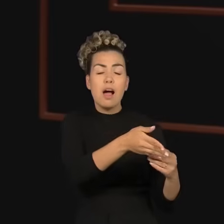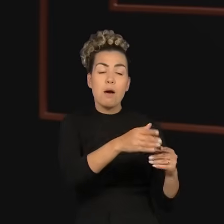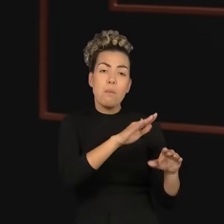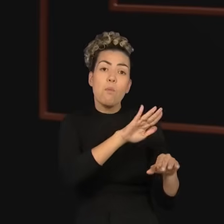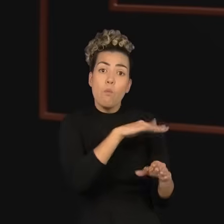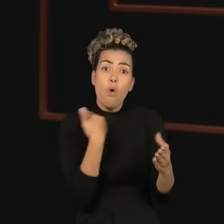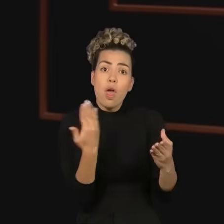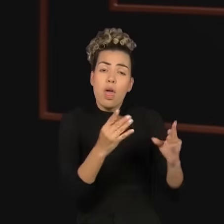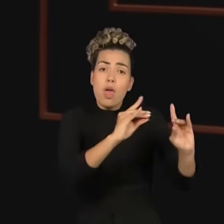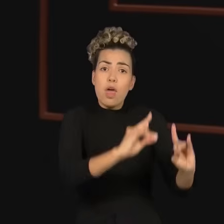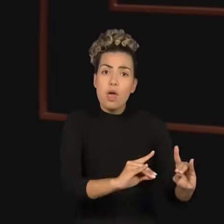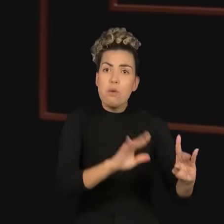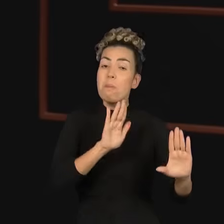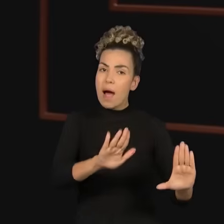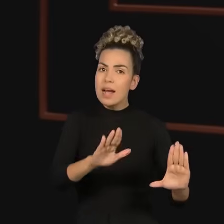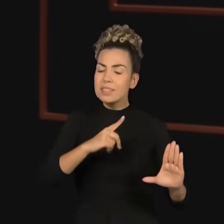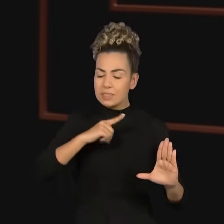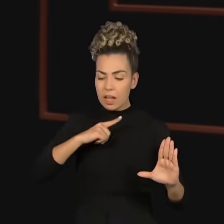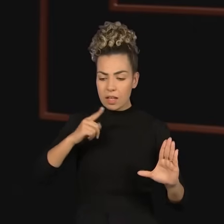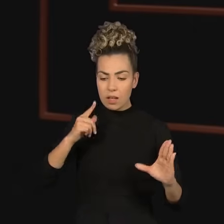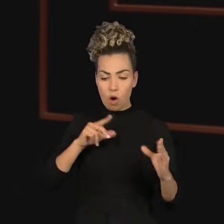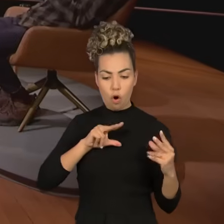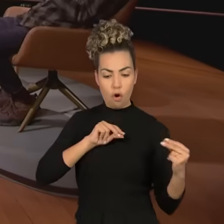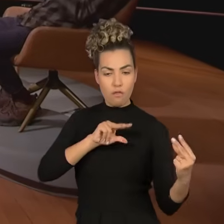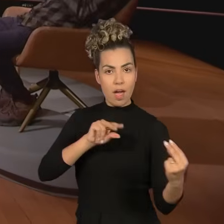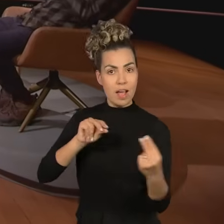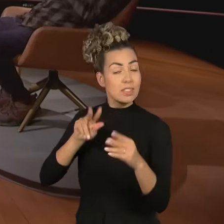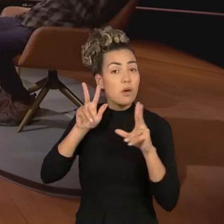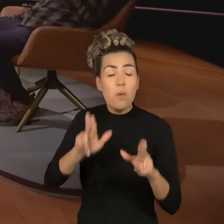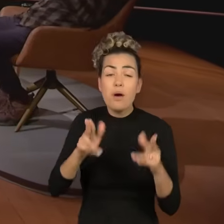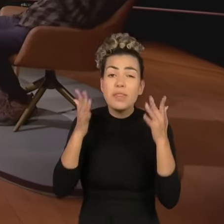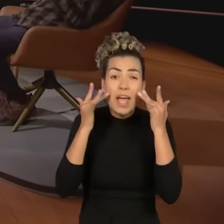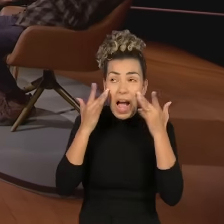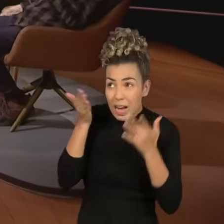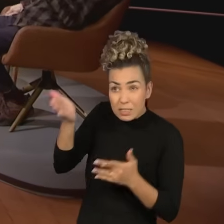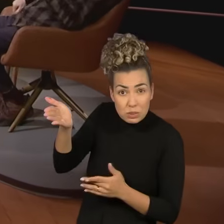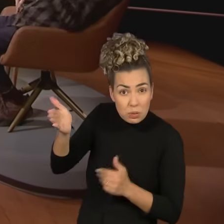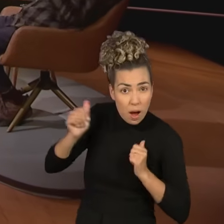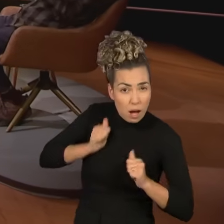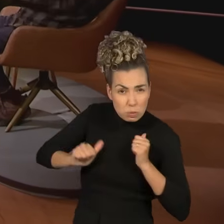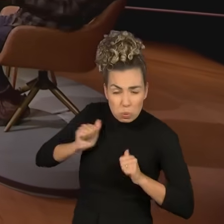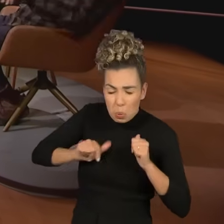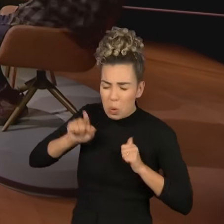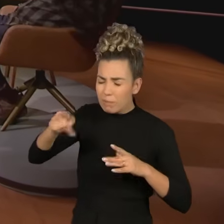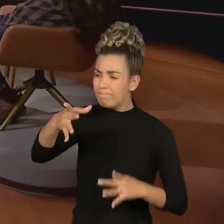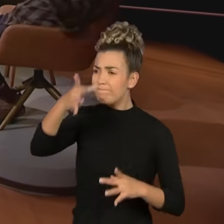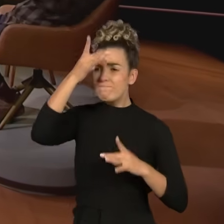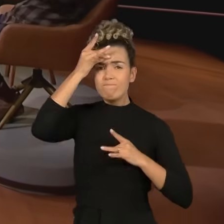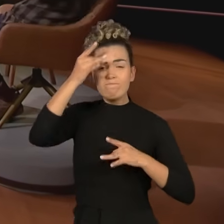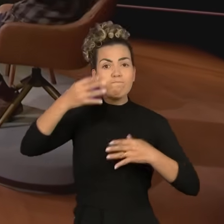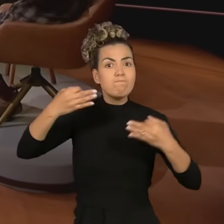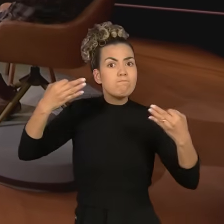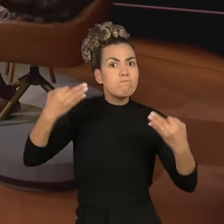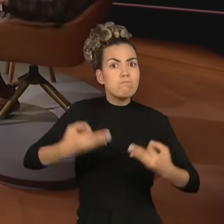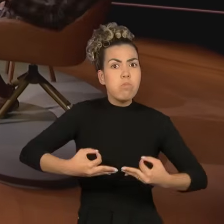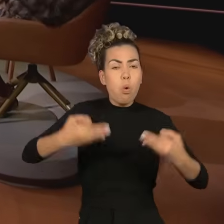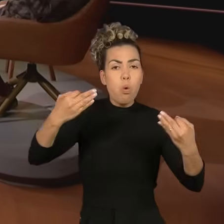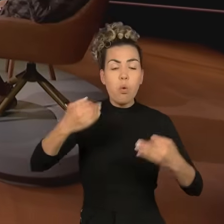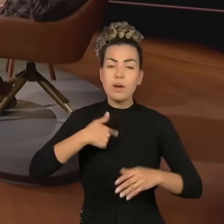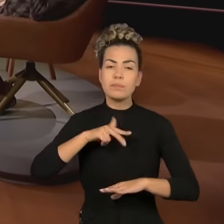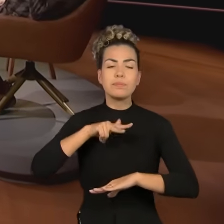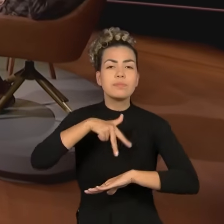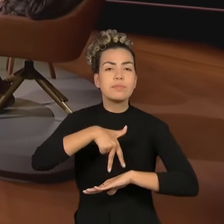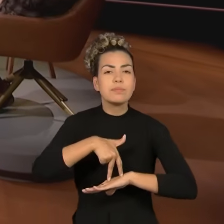né? Que essa é a parte mais legal do espetáculo, que a Marisa faz assim, perfeito. É como se tivesse um monte de gente em volta dela,